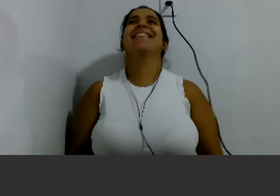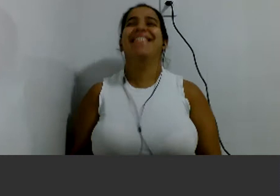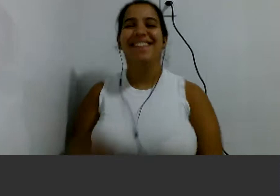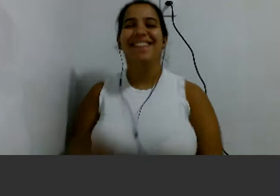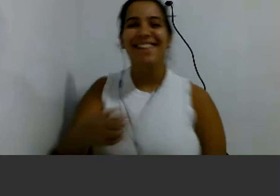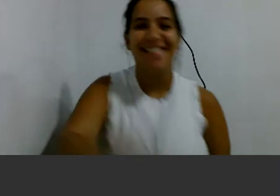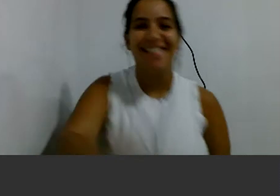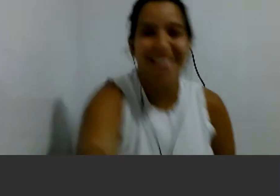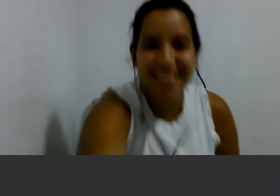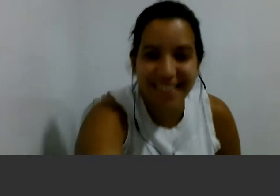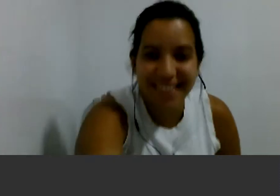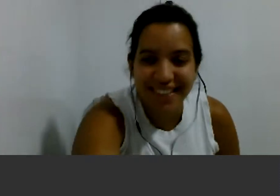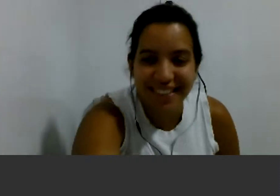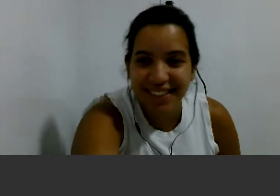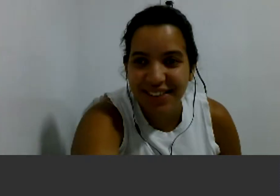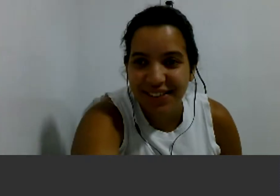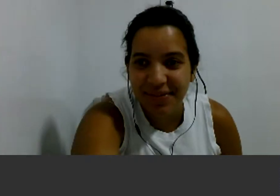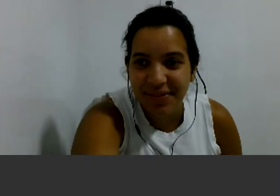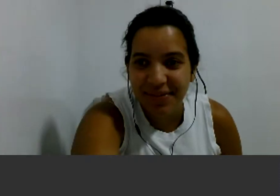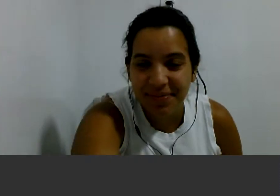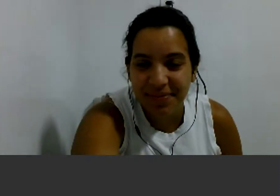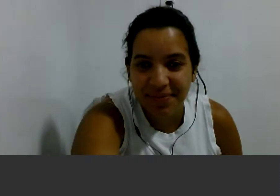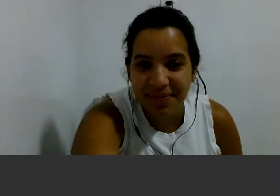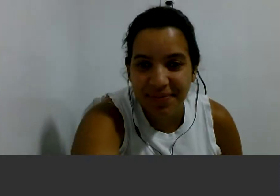Agora melhorou, pessoal?